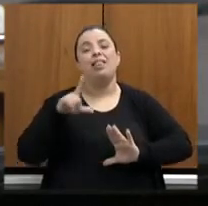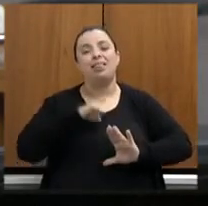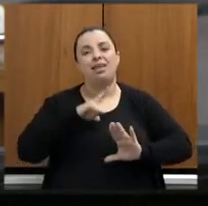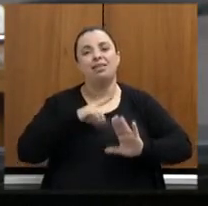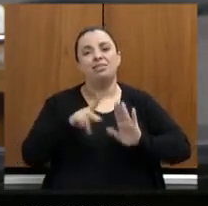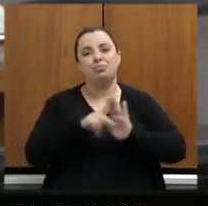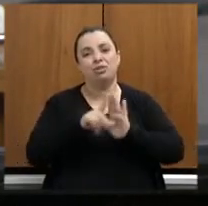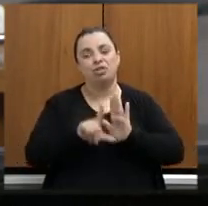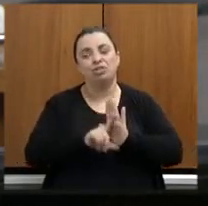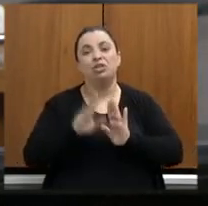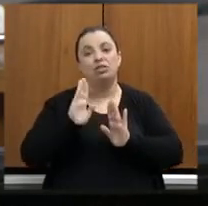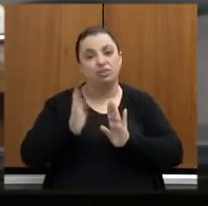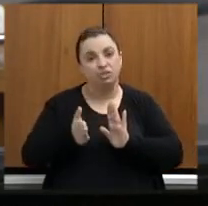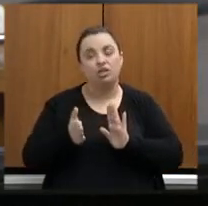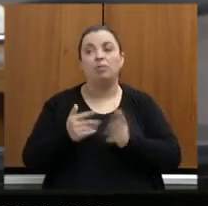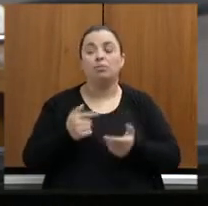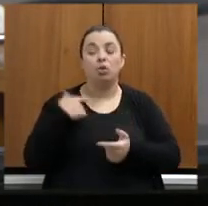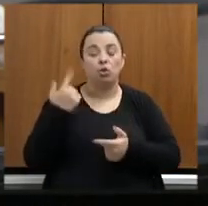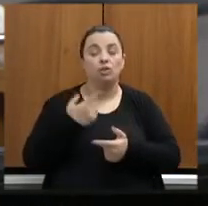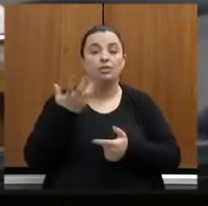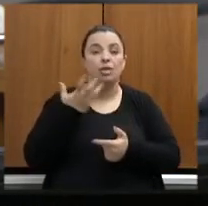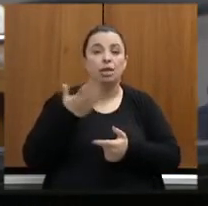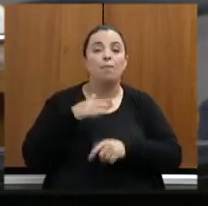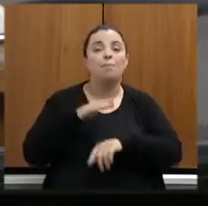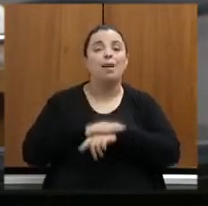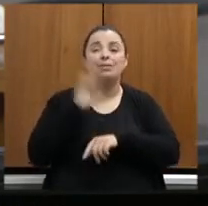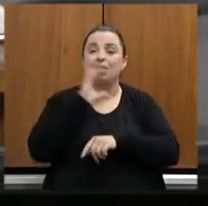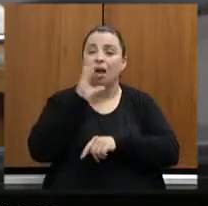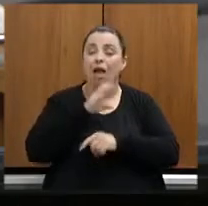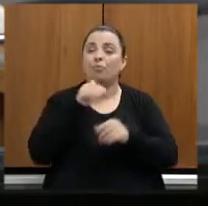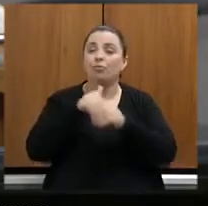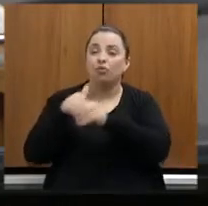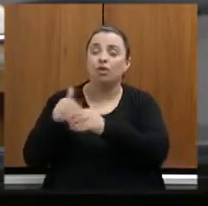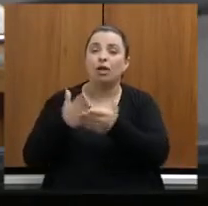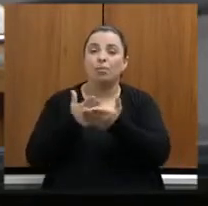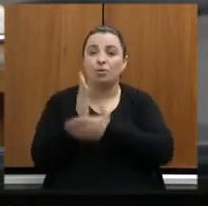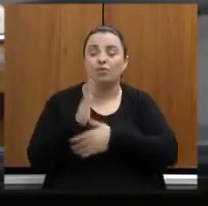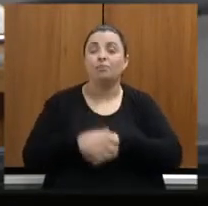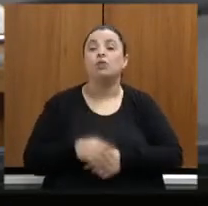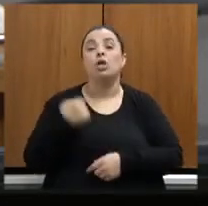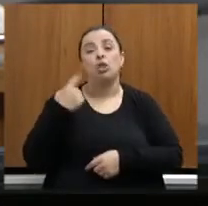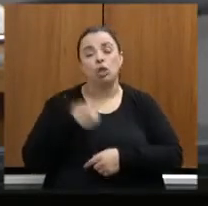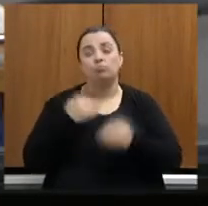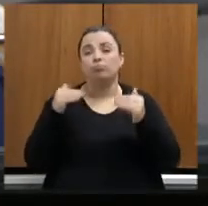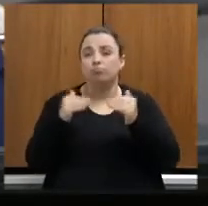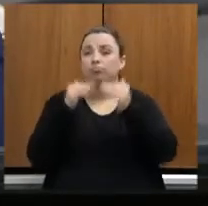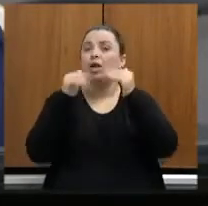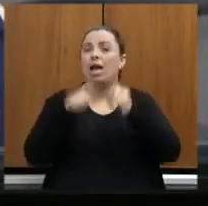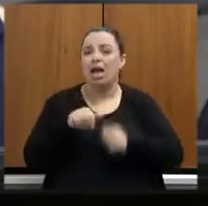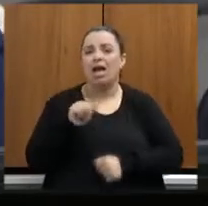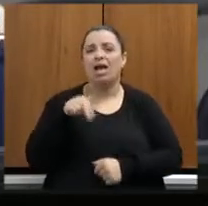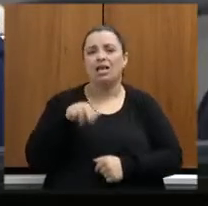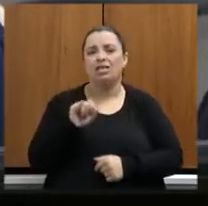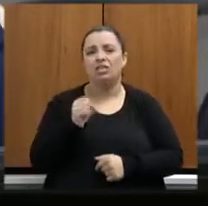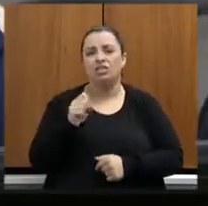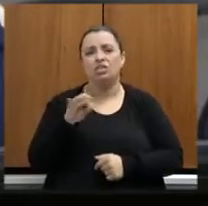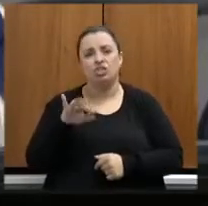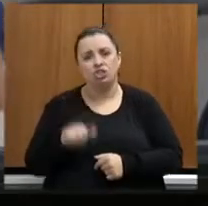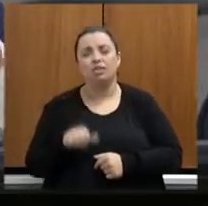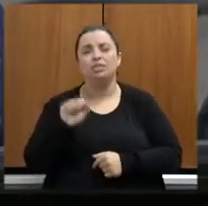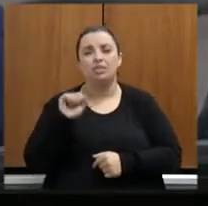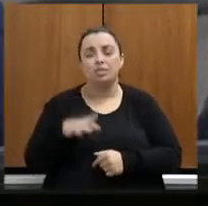isso mais rápido possível somos favoráveis à questão da justiça assim para poder atualizar esses cadastros para poder começar do zero agora